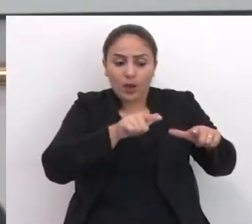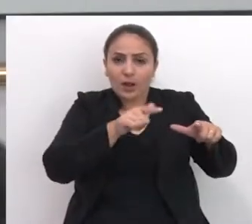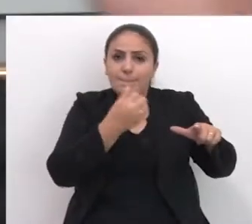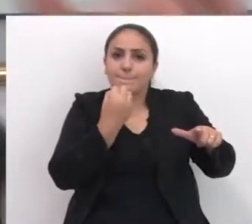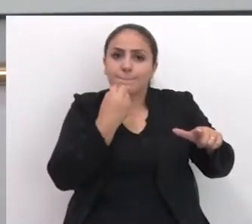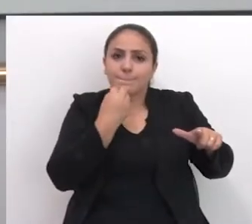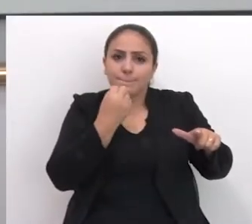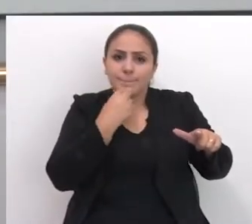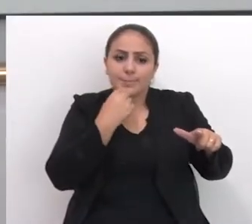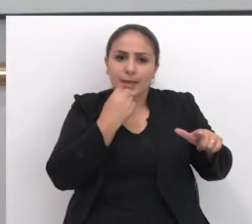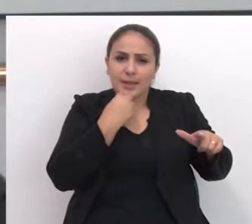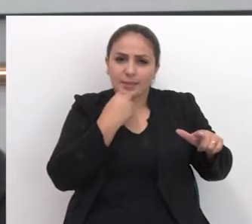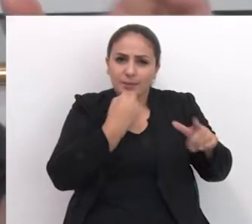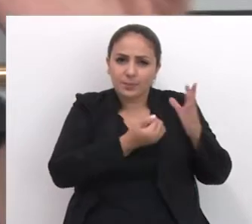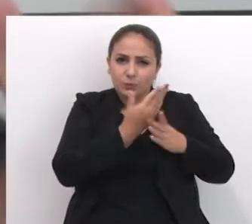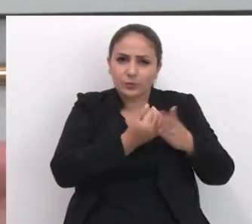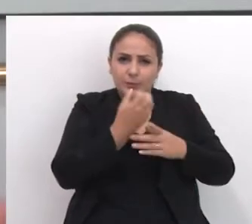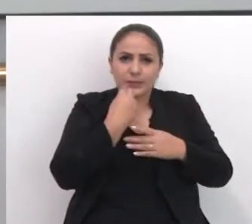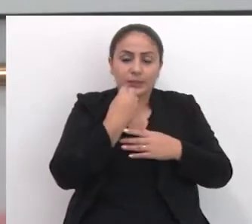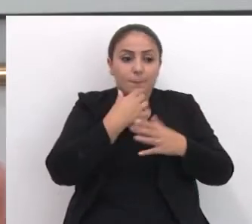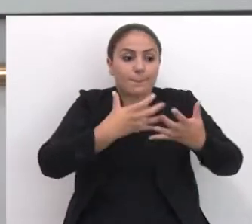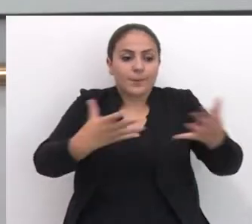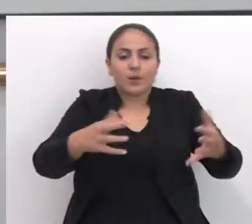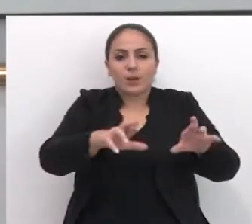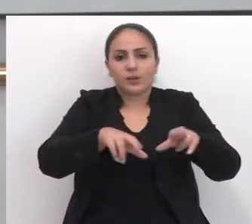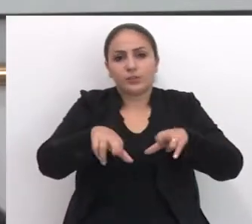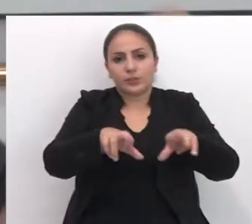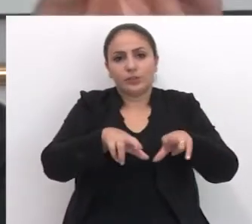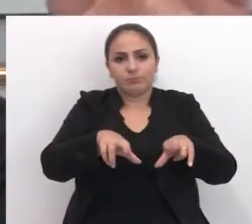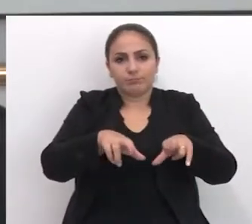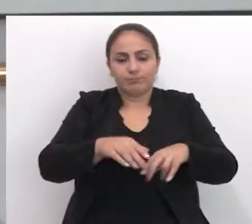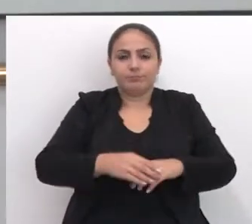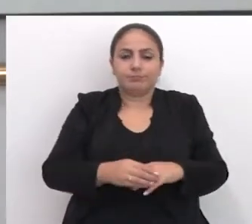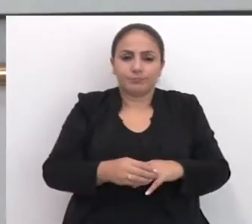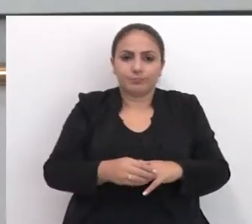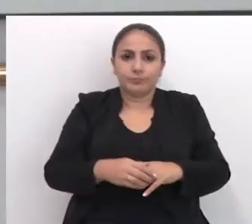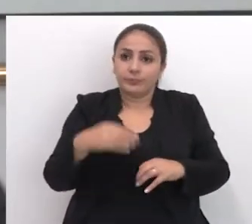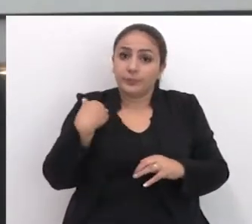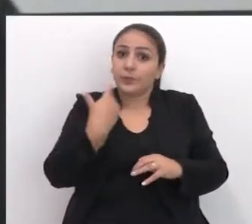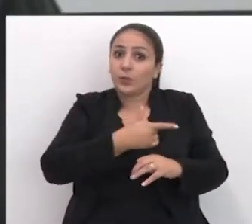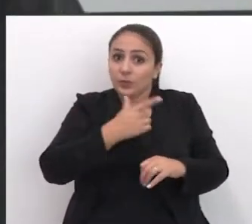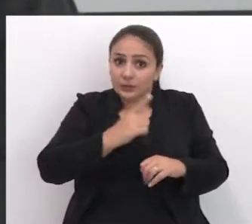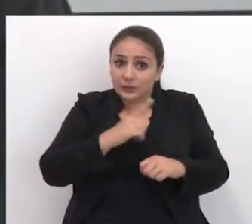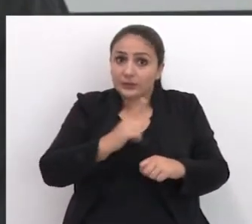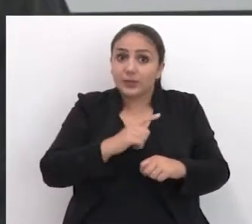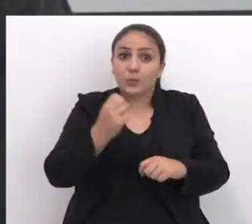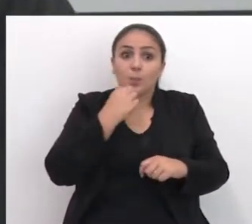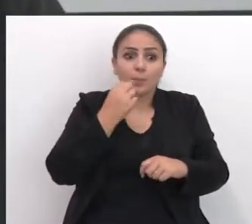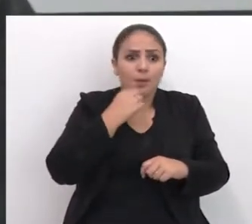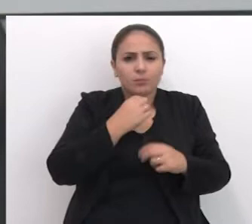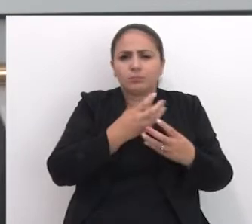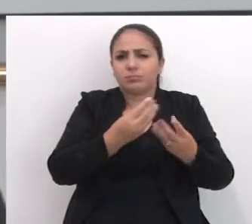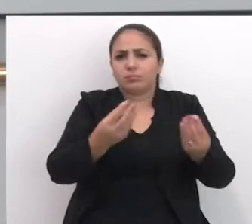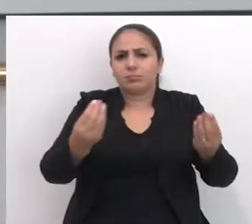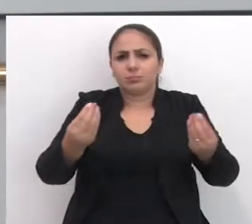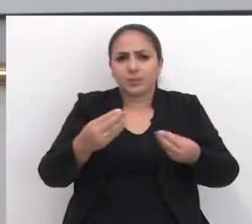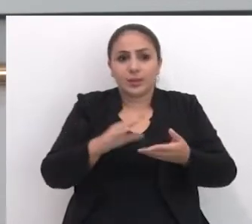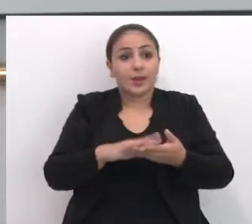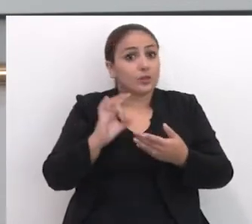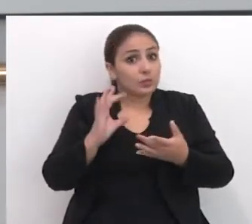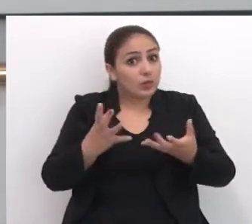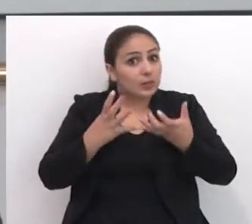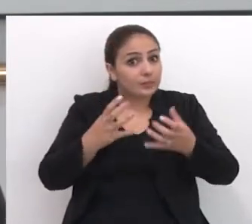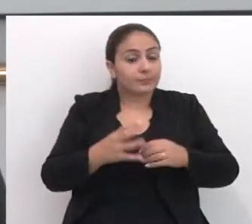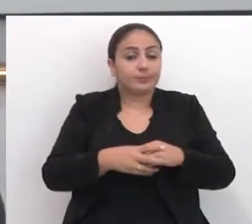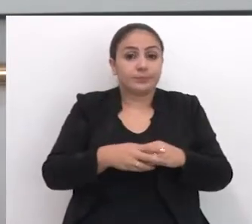pedreira, uma das maiores da região, não só de Passo Fundo, mas da região. Então nós temos brita à vontade, é só